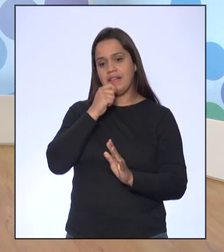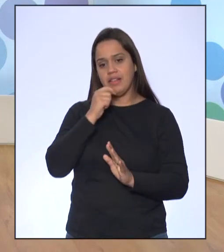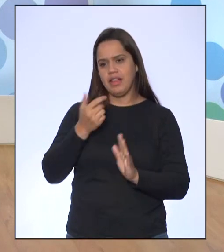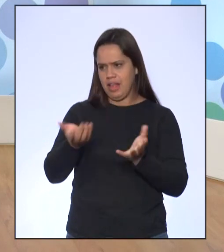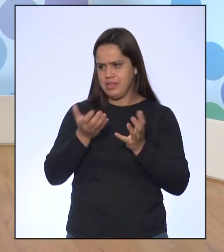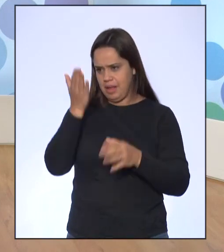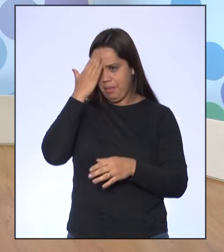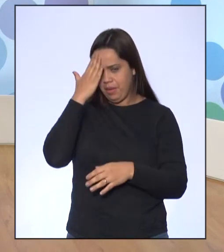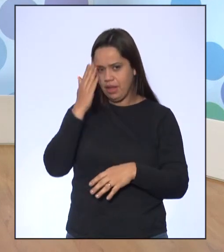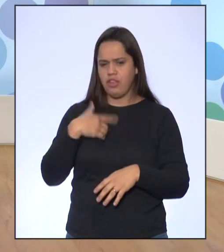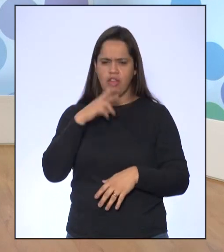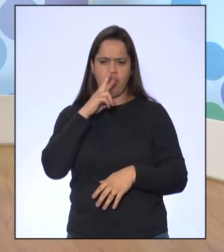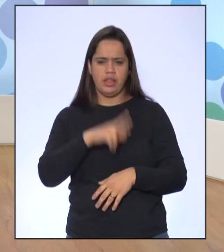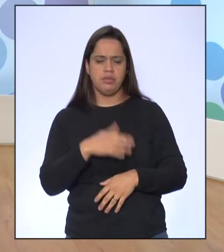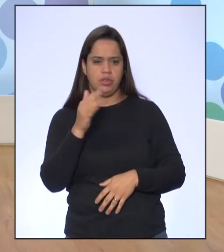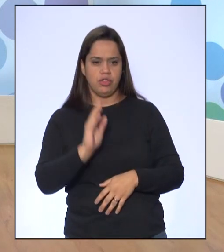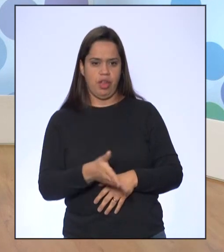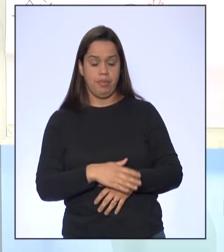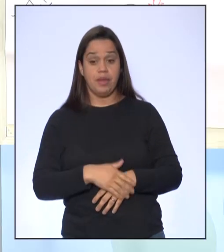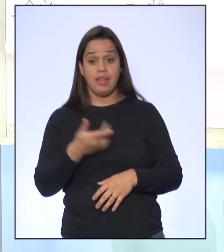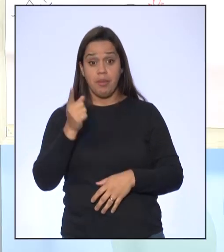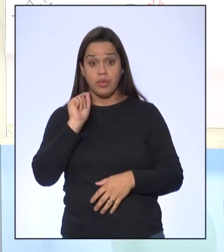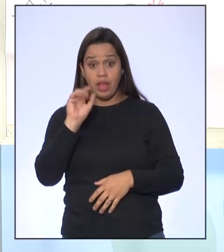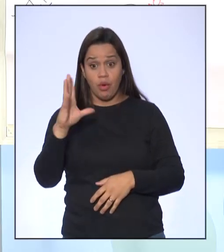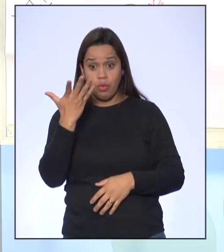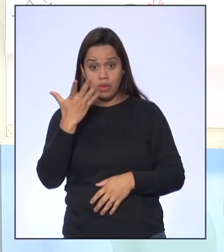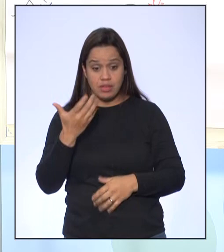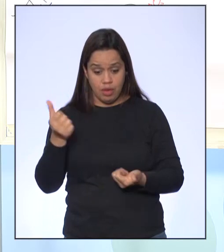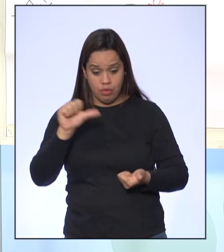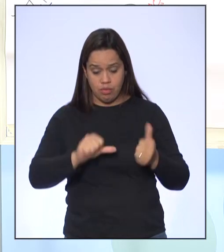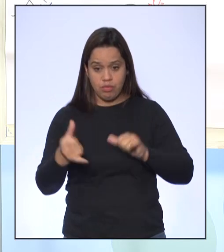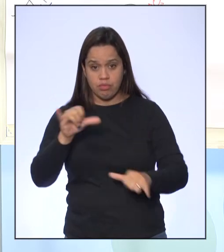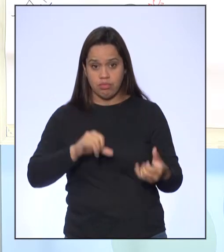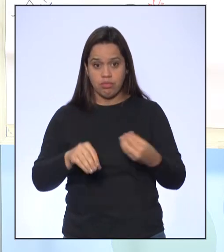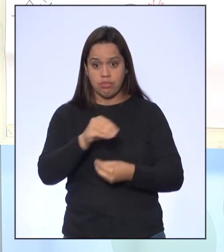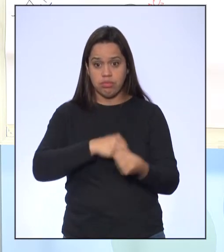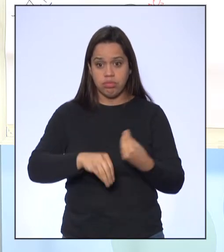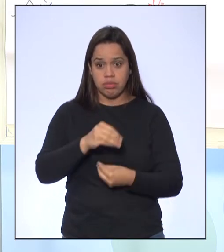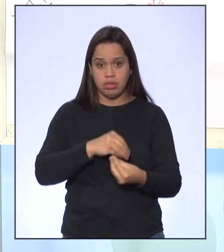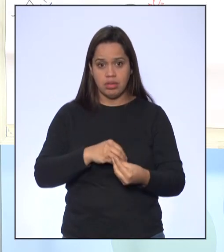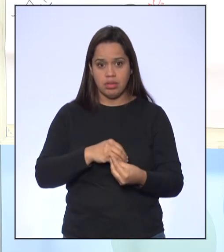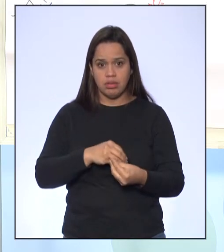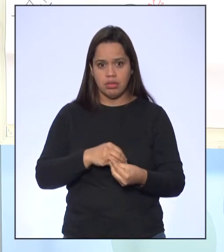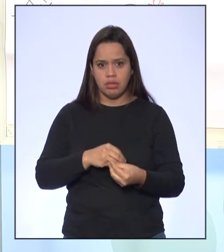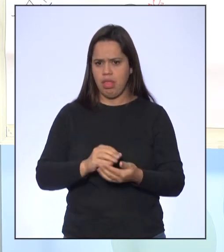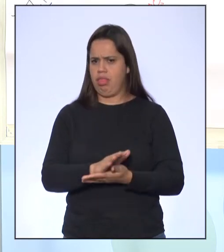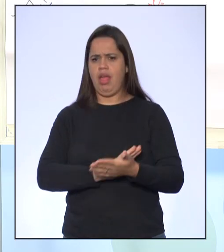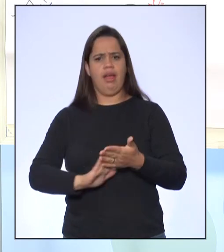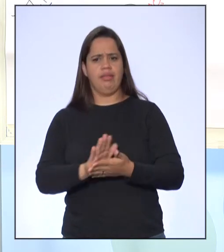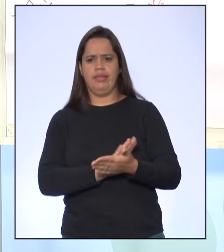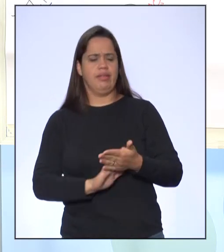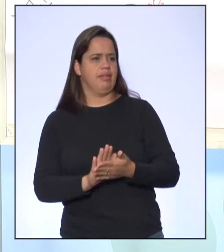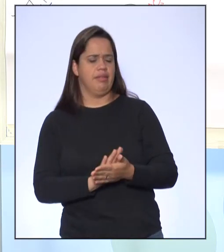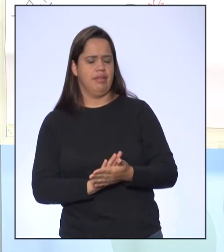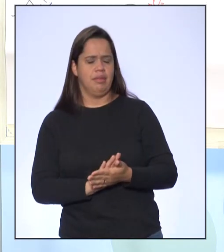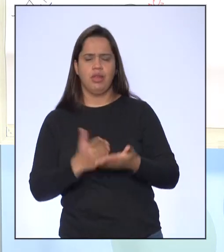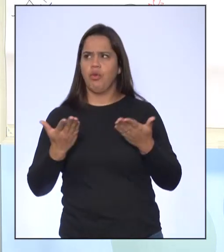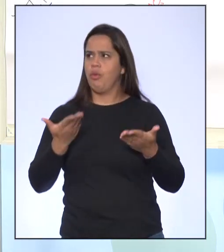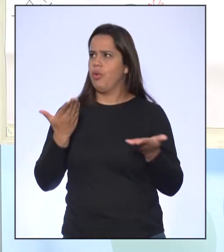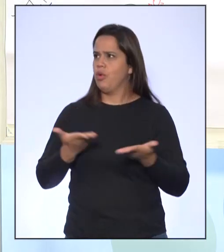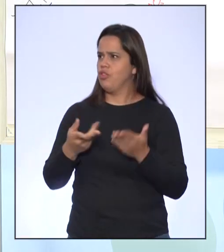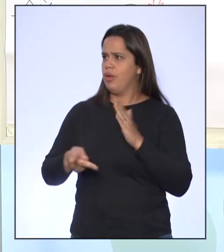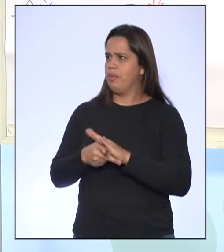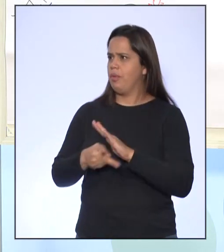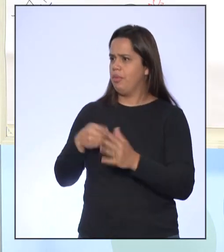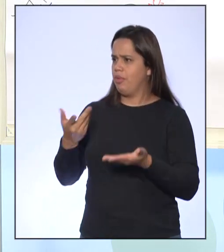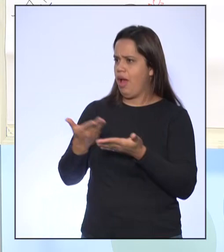Não, acho que eu já vou responder. Tá. Sabe qual reação química que aconteceu aqui, gente? Nenhuma. Como assim, professora? Aula de reação química. Aqui é apenas